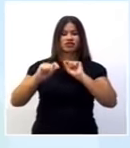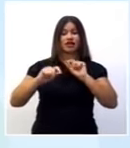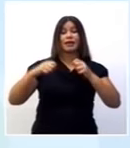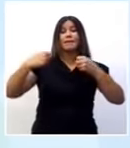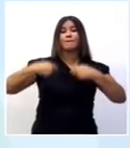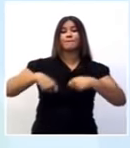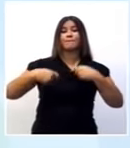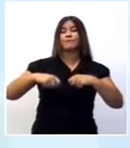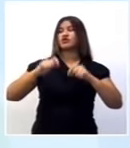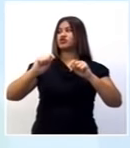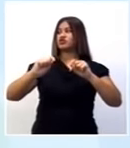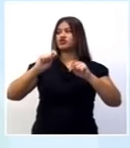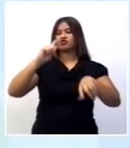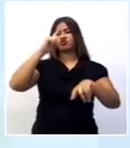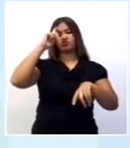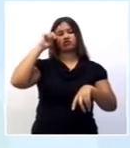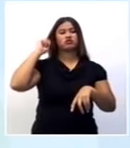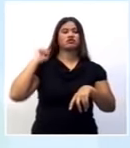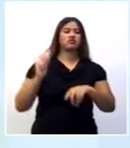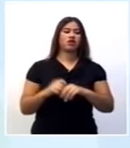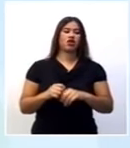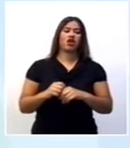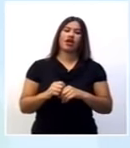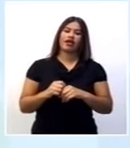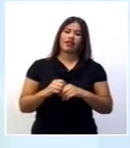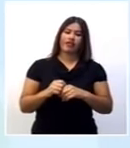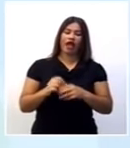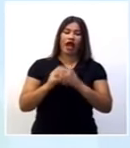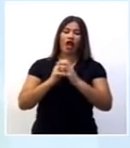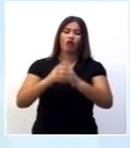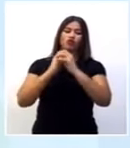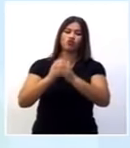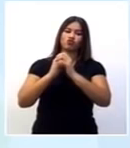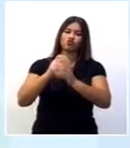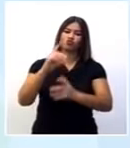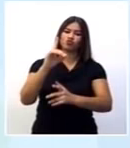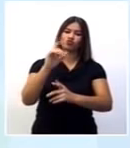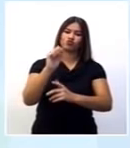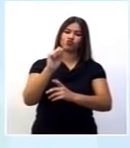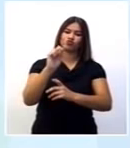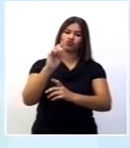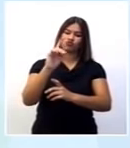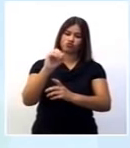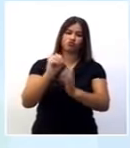jogo? São um dado, que vocês podem construir esse dado com papel.